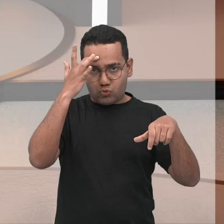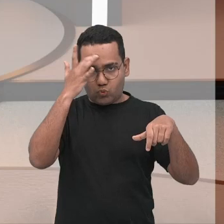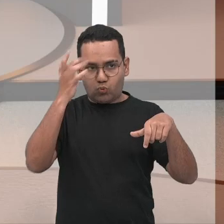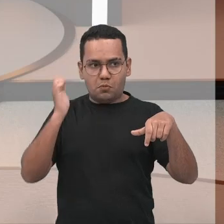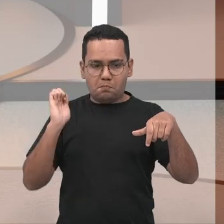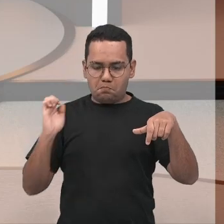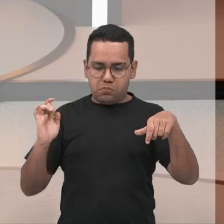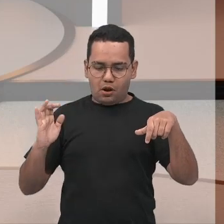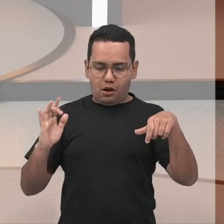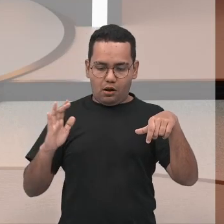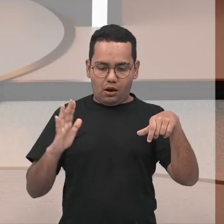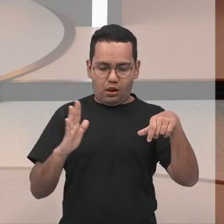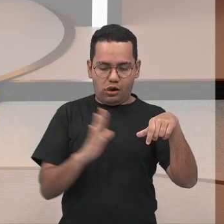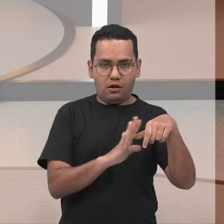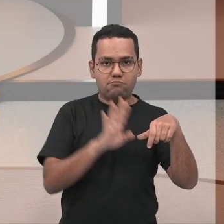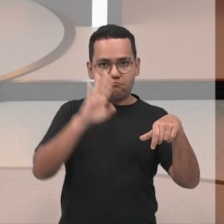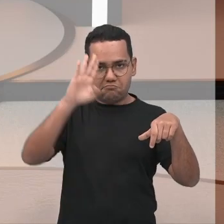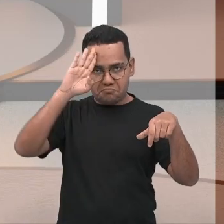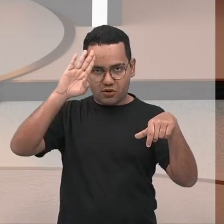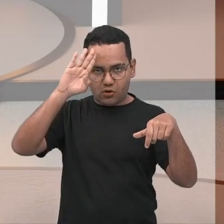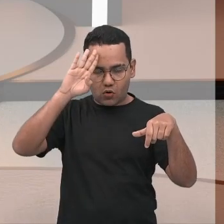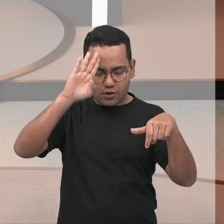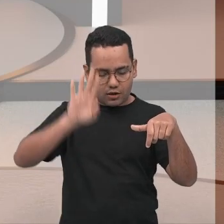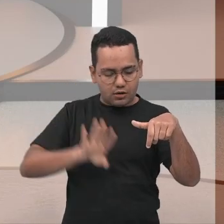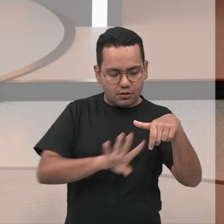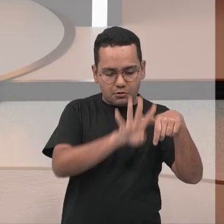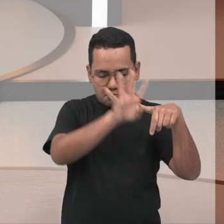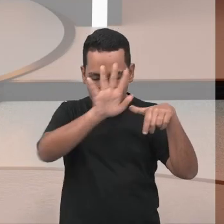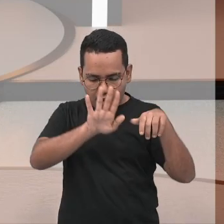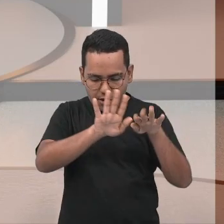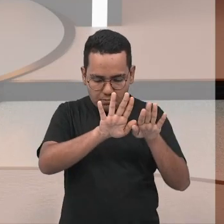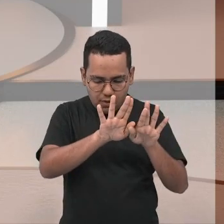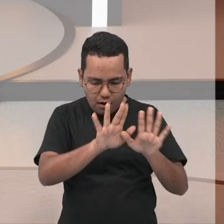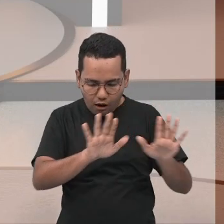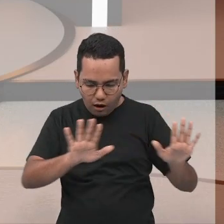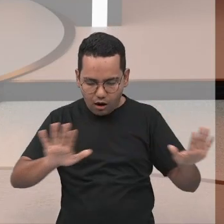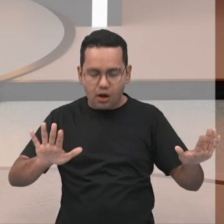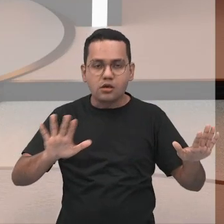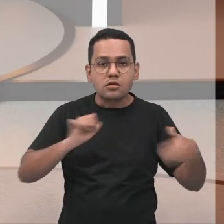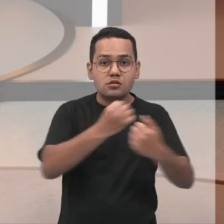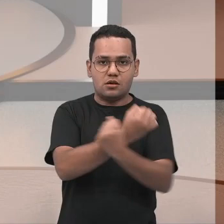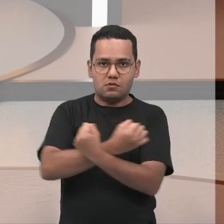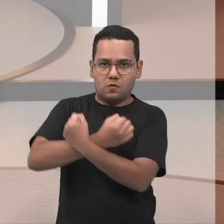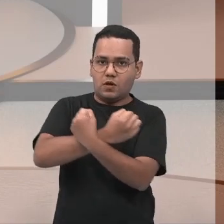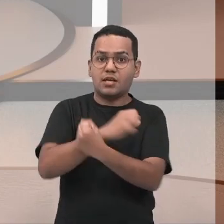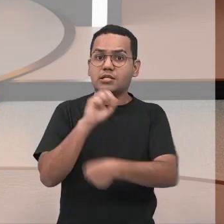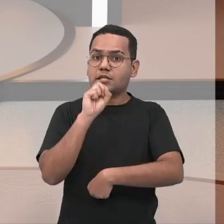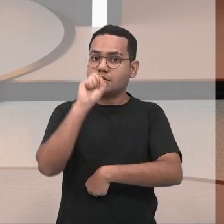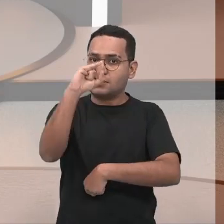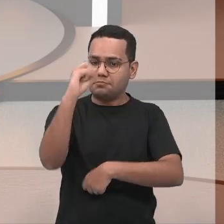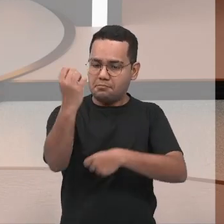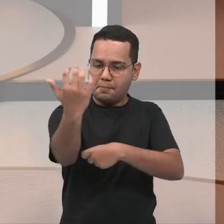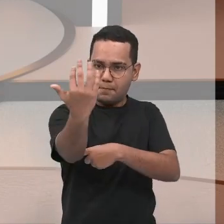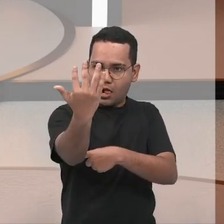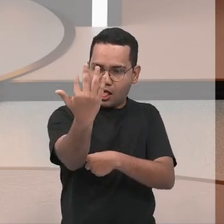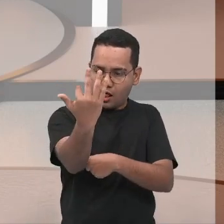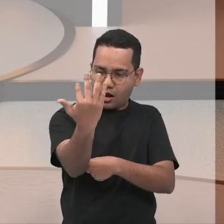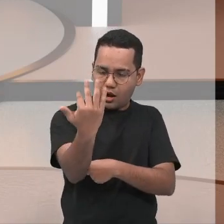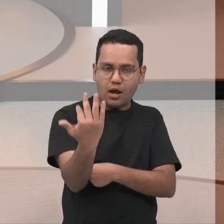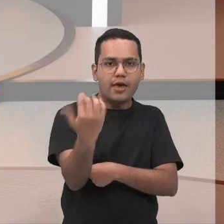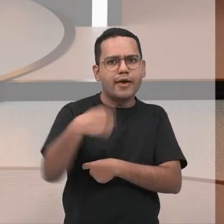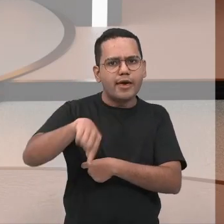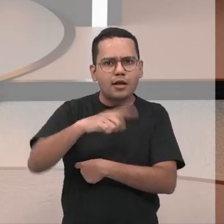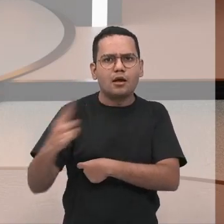soldados ficassem ali, guardando posição, para que quando o exército inimigo viesse, ele conseguisse